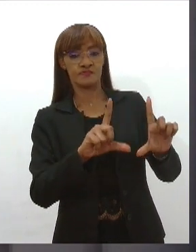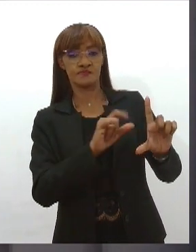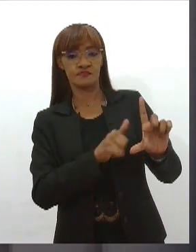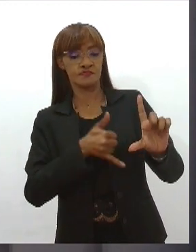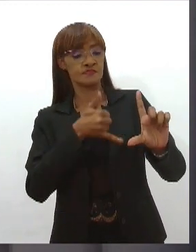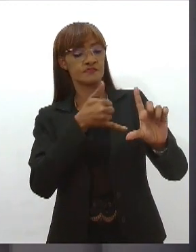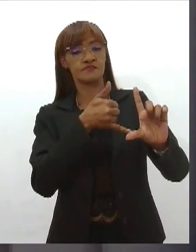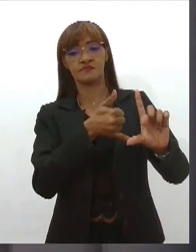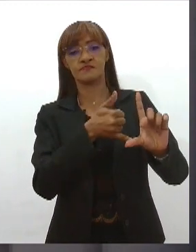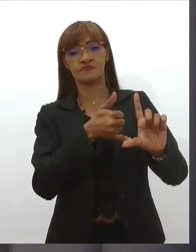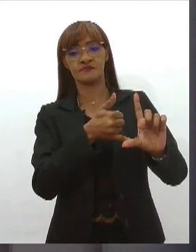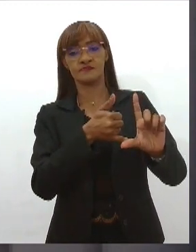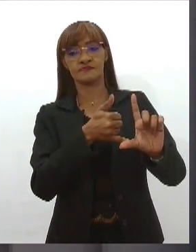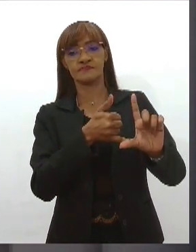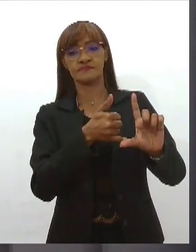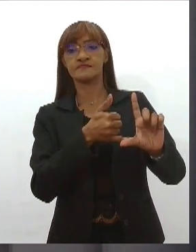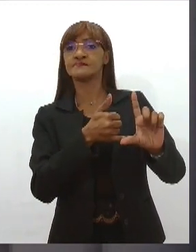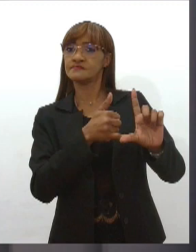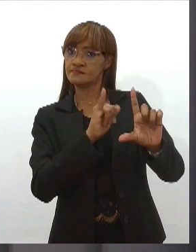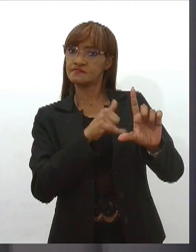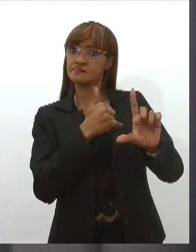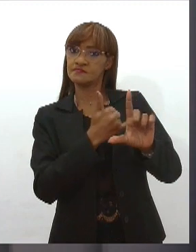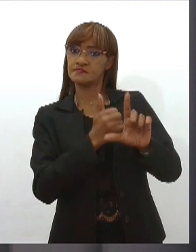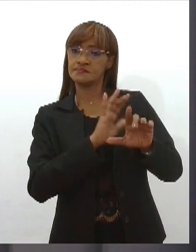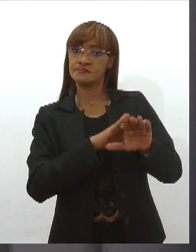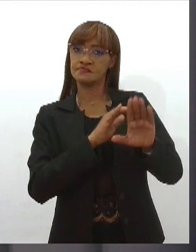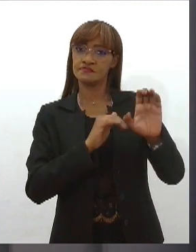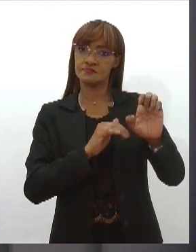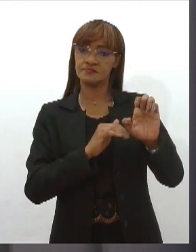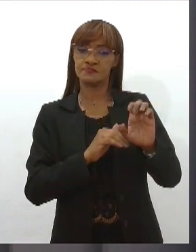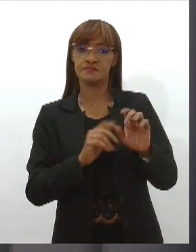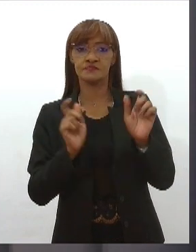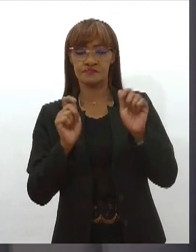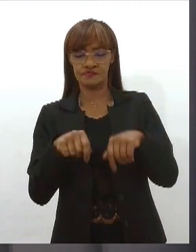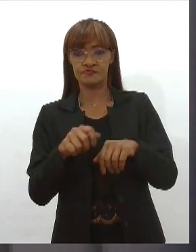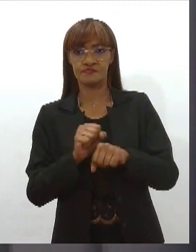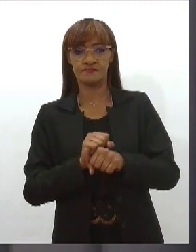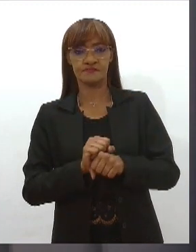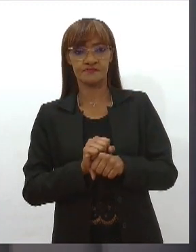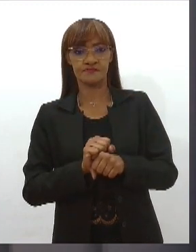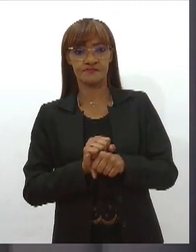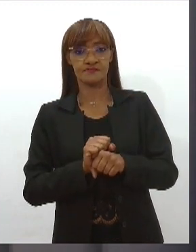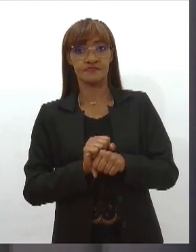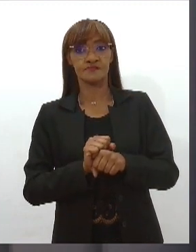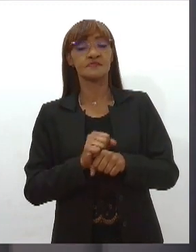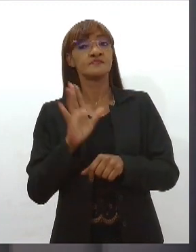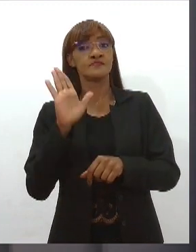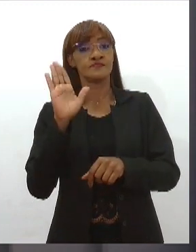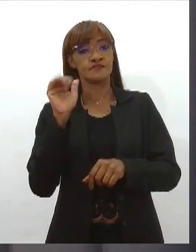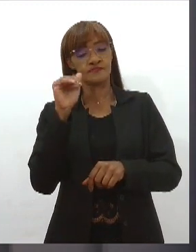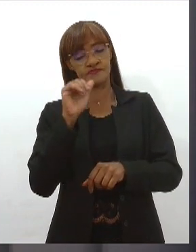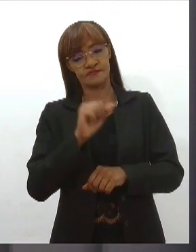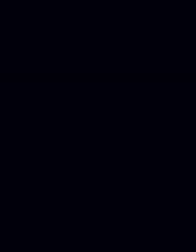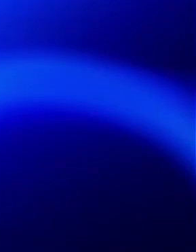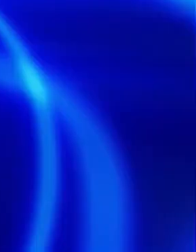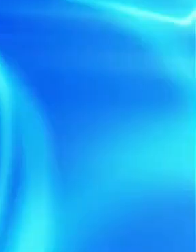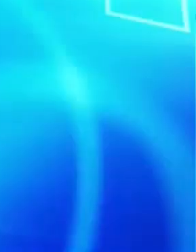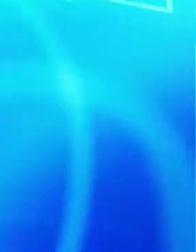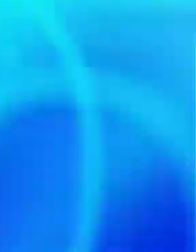Code localizado no canto inferior esquerdo da tela e será direcionado. Até o nosso próximo encontro. Tchau, tchau. Até lá.